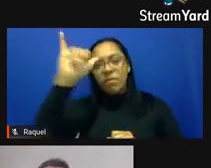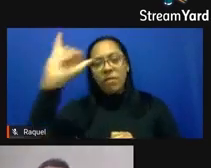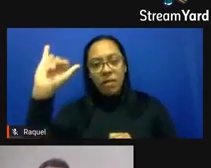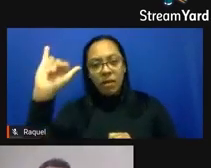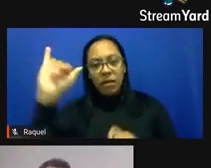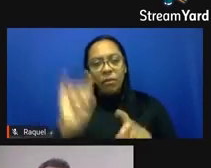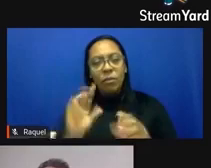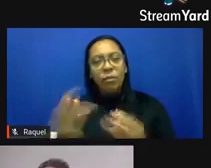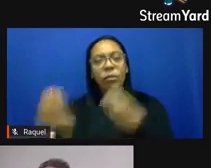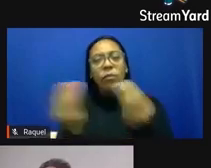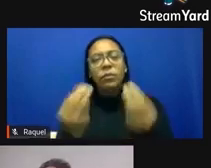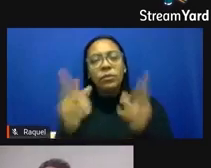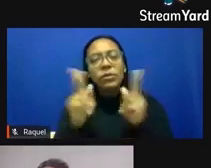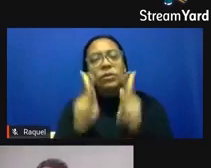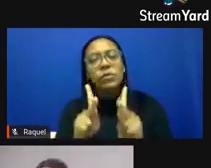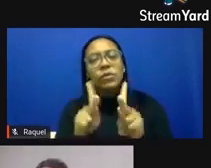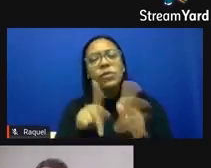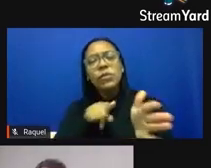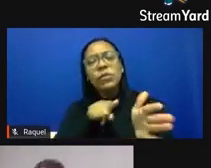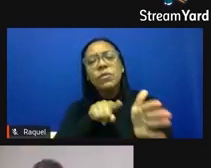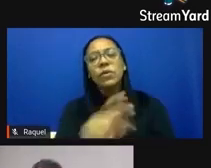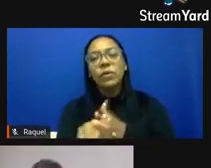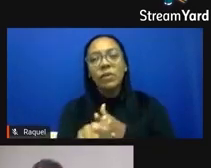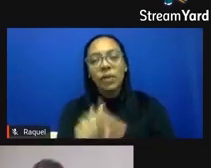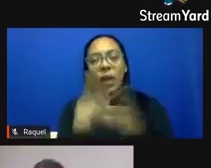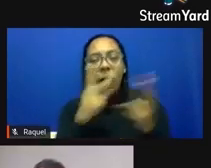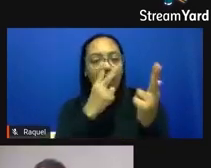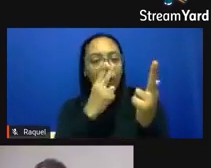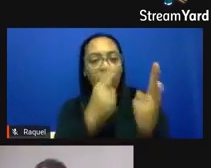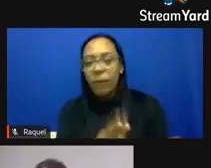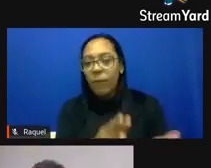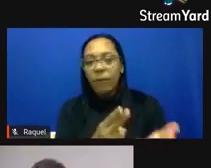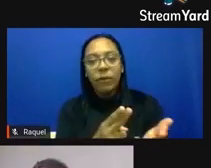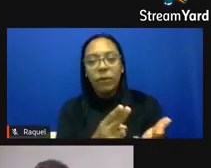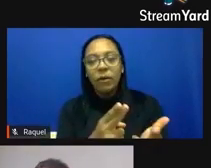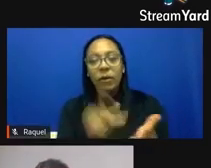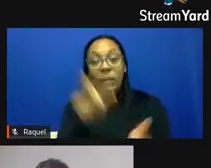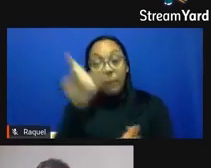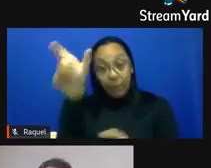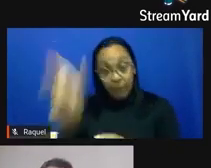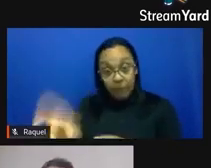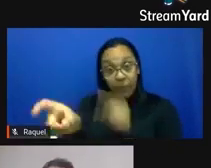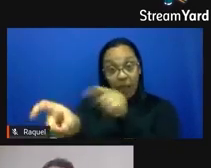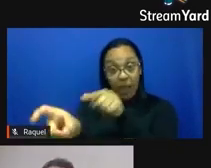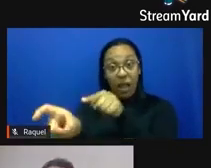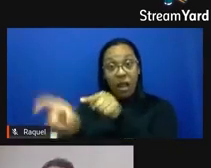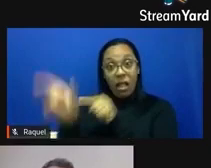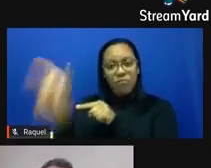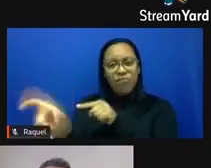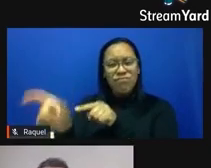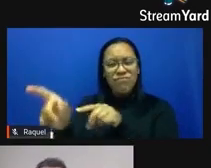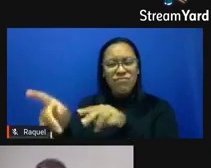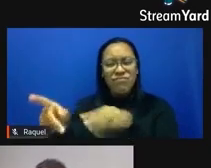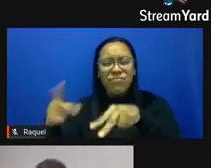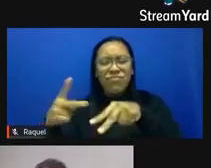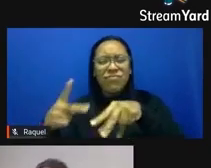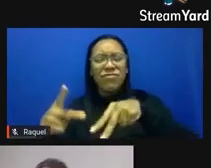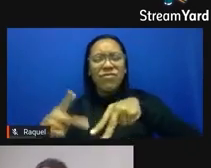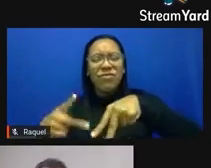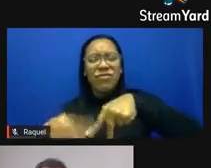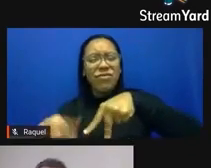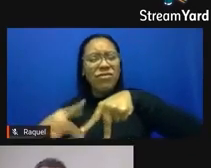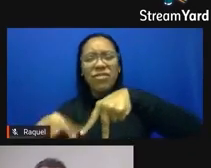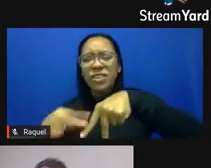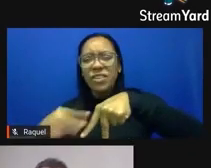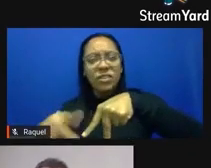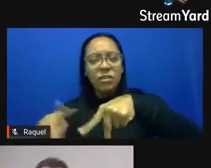gente perguntar várias vezes para a mesma pessoa, né, para a vítima, melhor dizendo, né, perguntar várias vezes algo que ela poderia